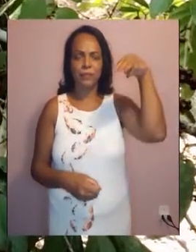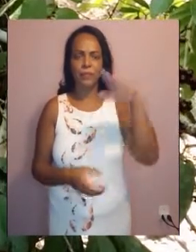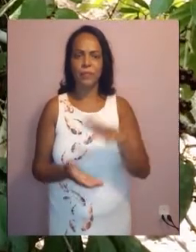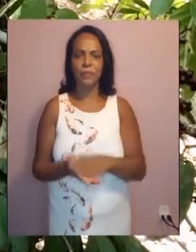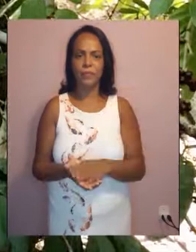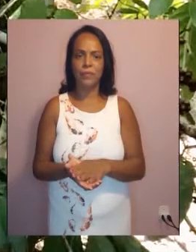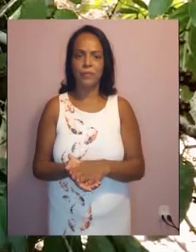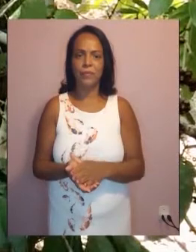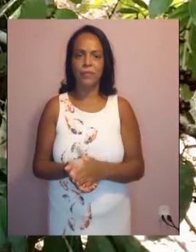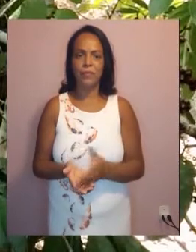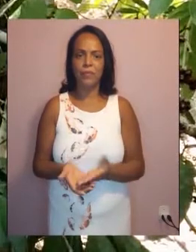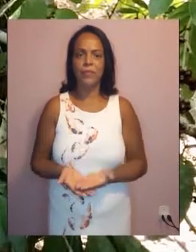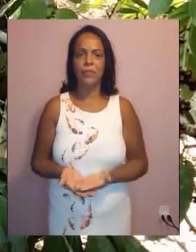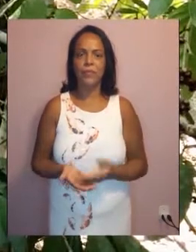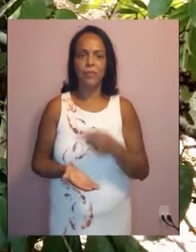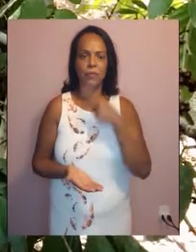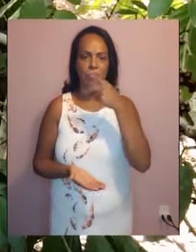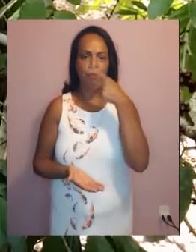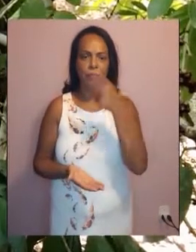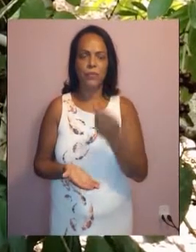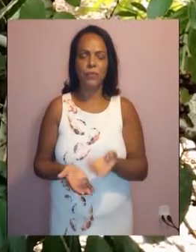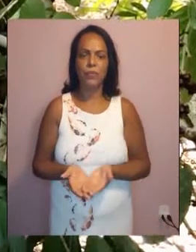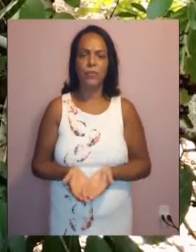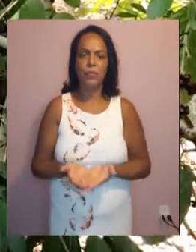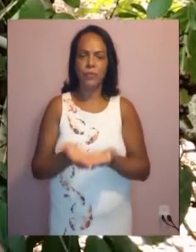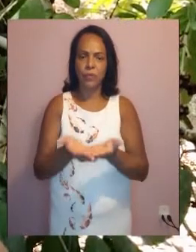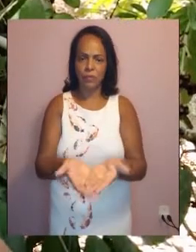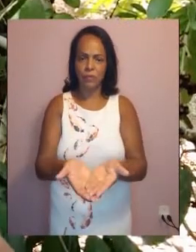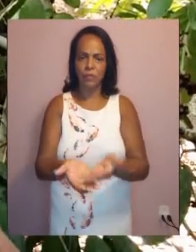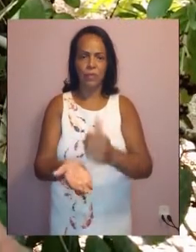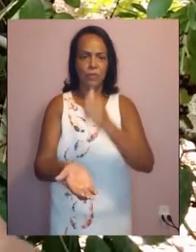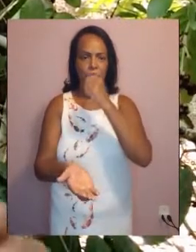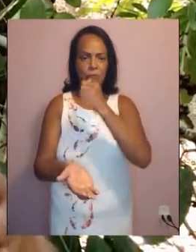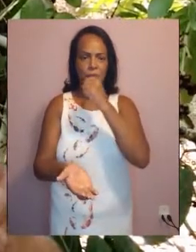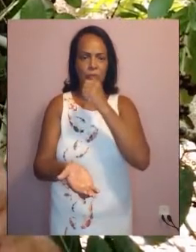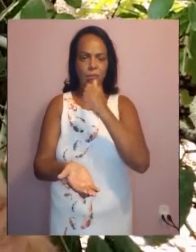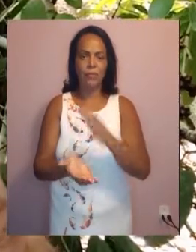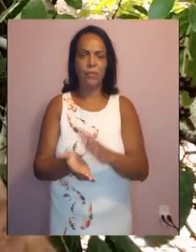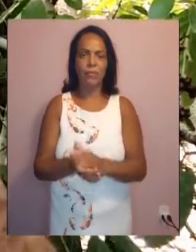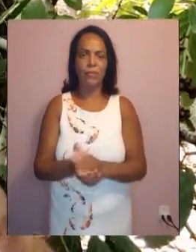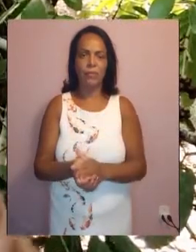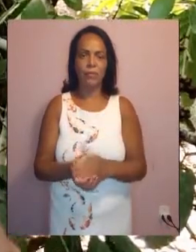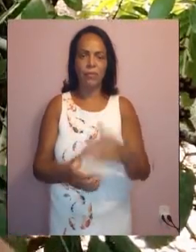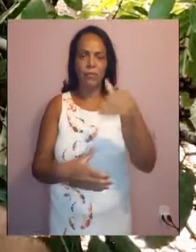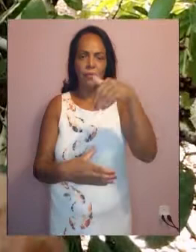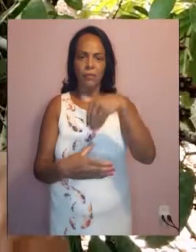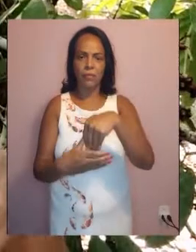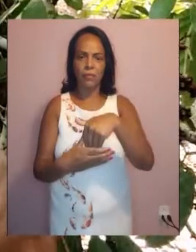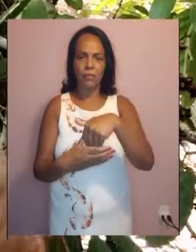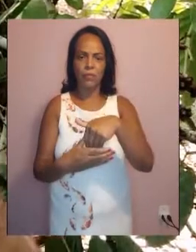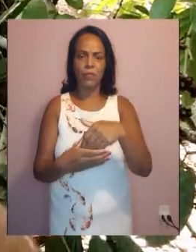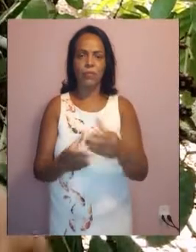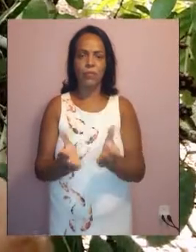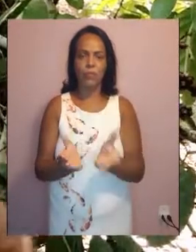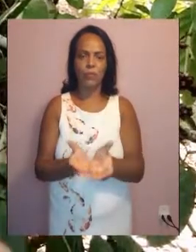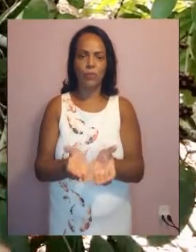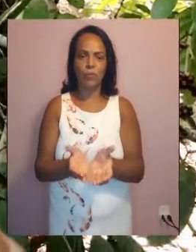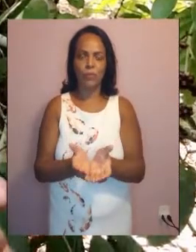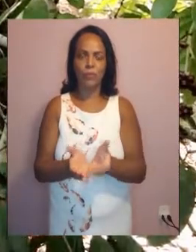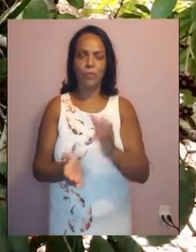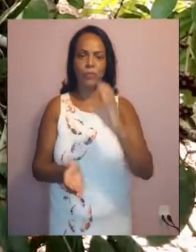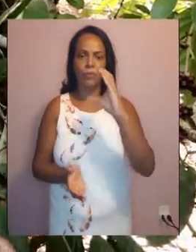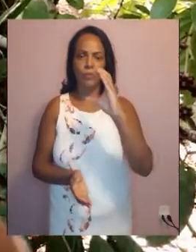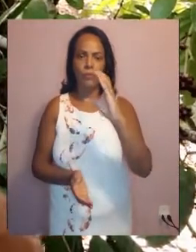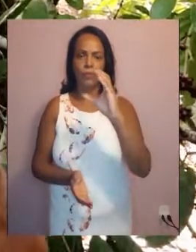era servido numa cuia, uma quantidade um tanto quanto acentuada, né,